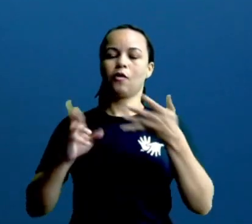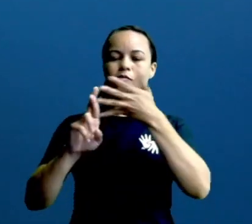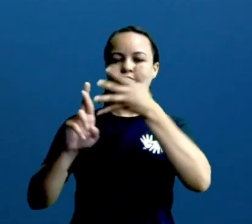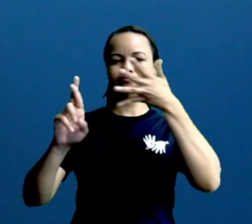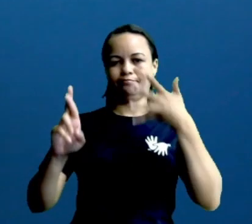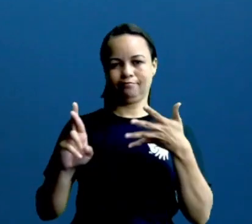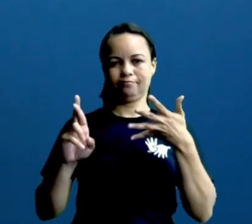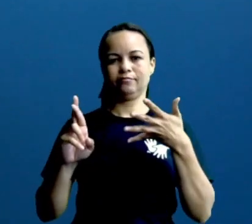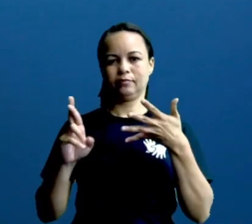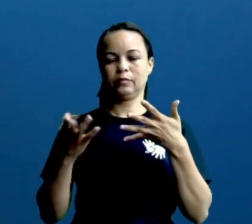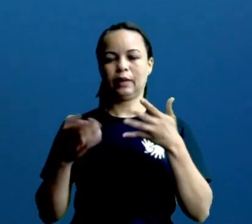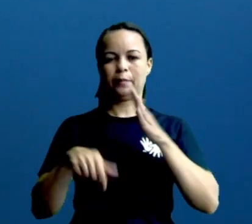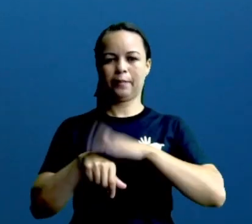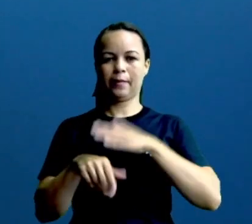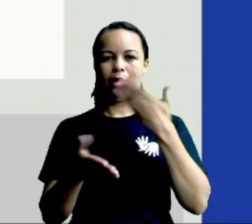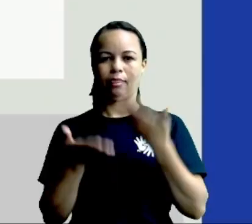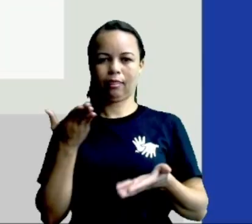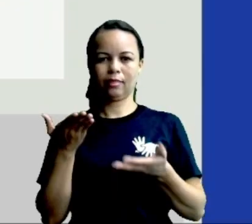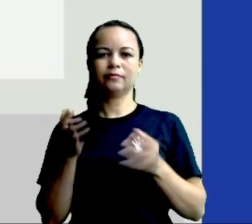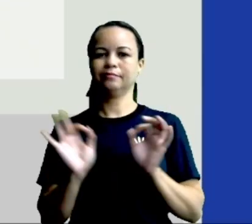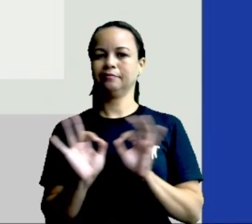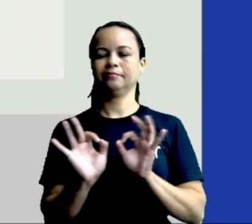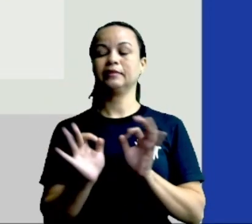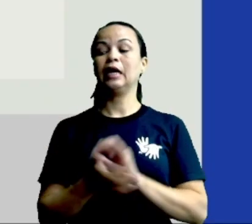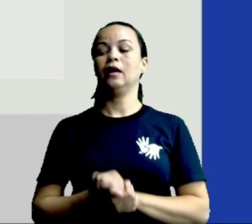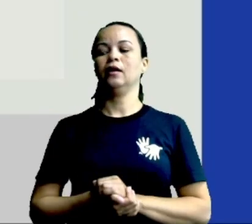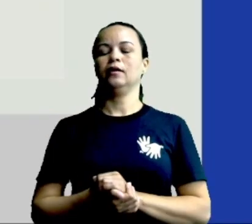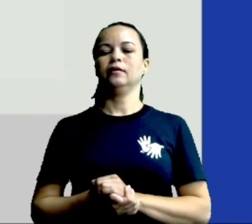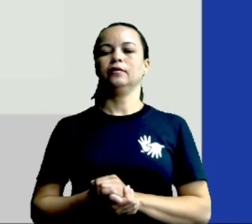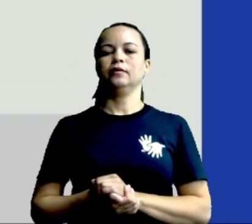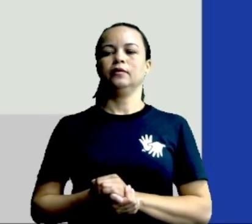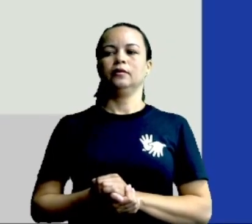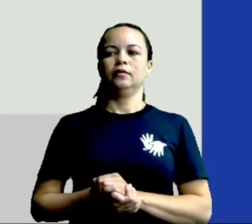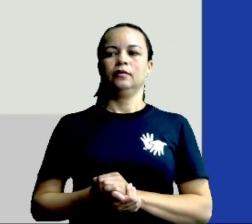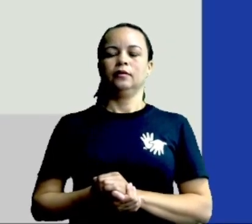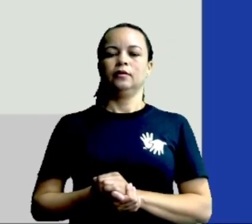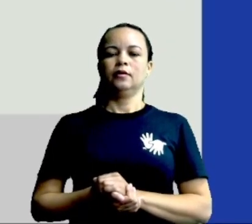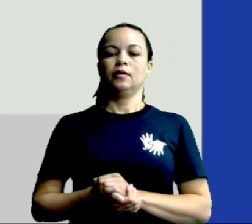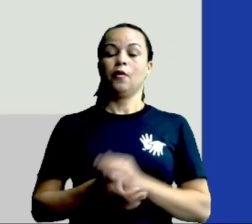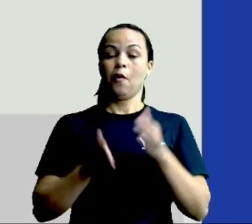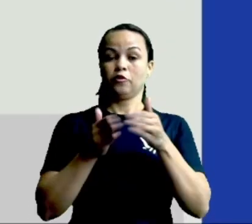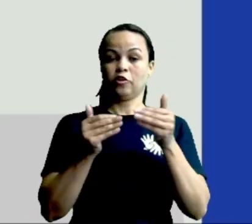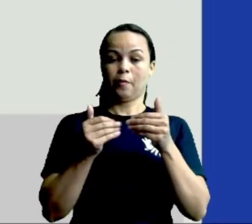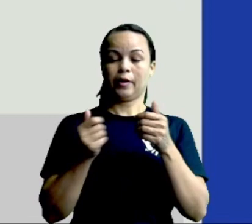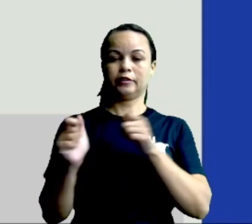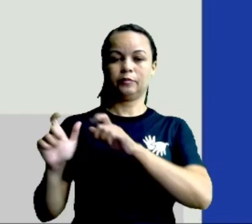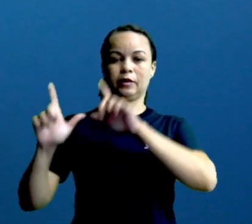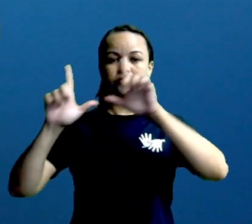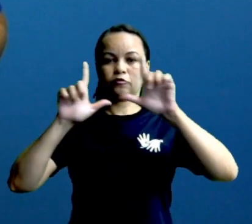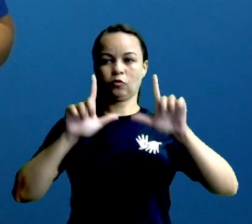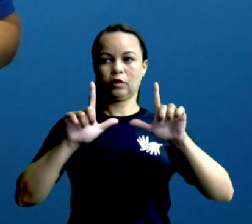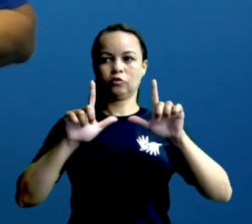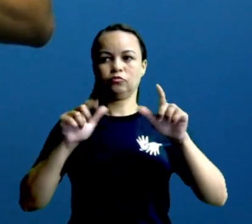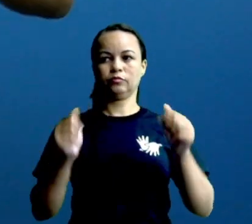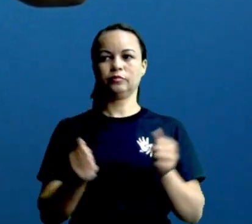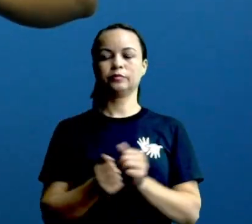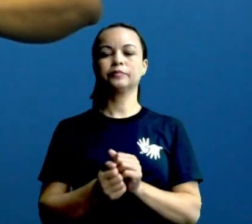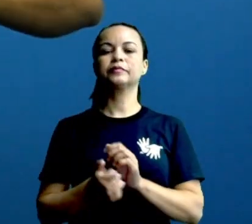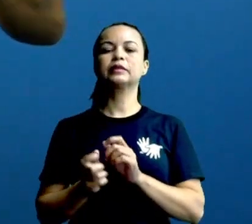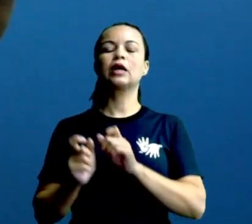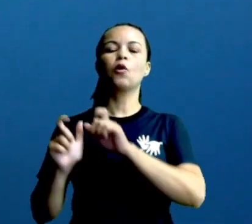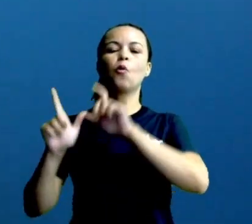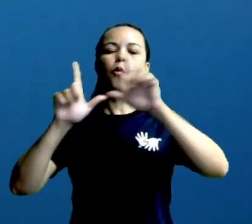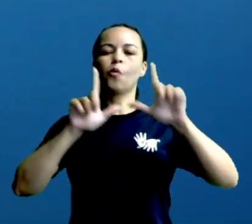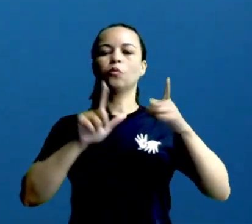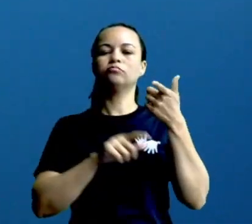bibliográficas para que a gente não perca tempo, a gente saia ganhando. Vou pedir já para a produção voltar aqui comigo, já abrir o